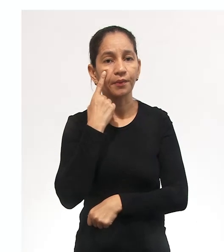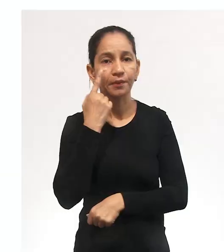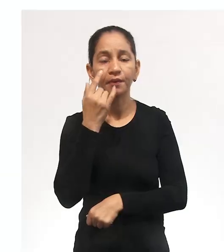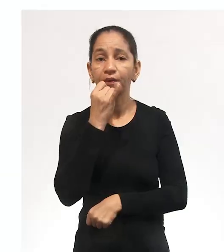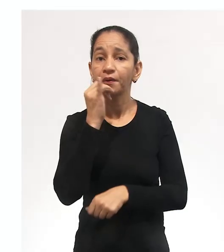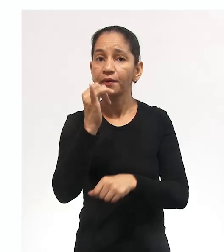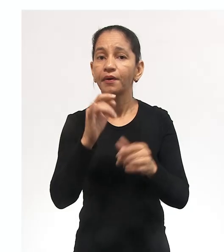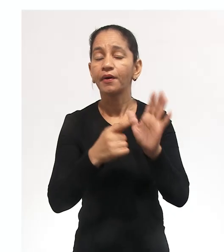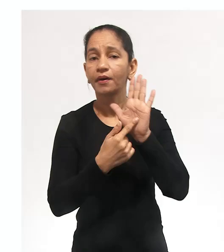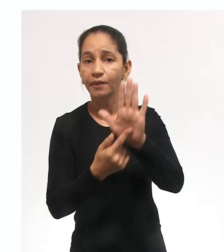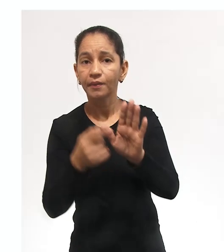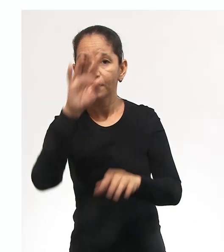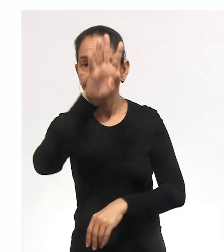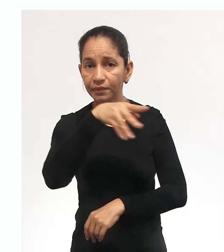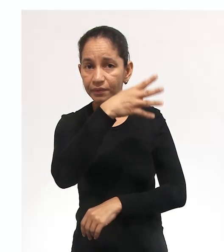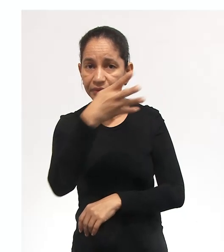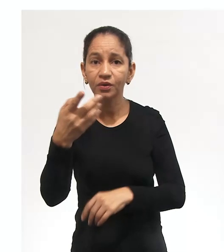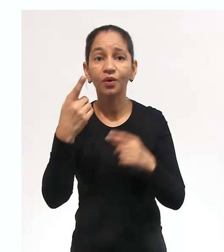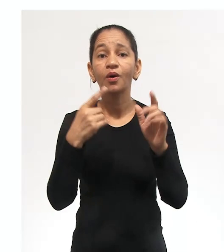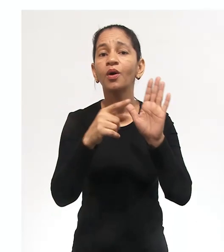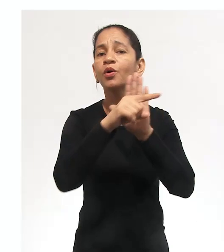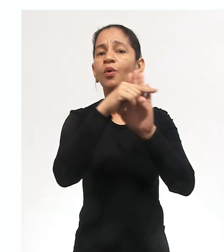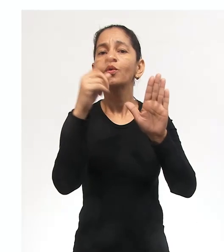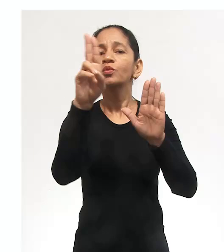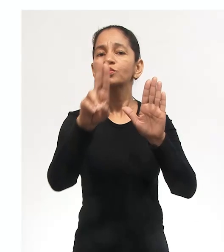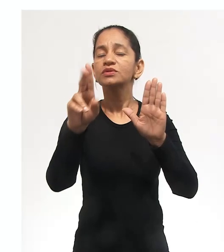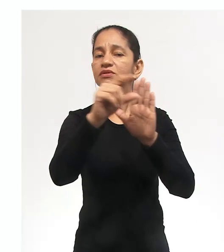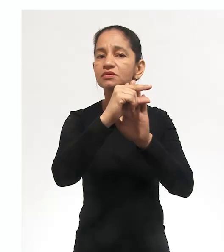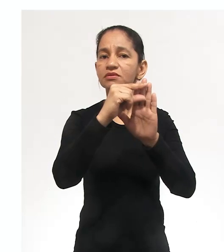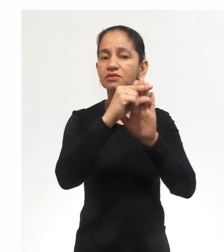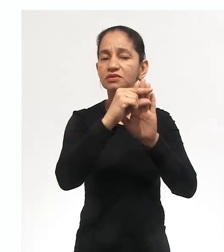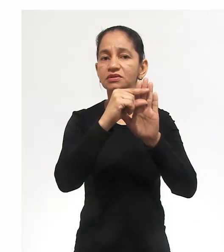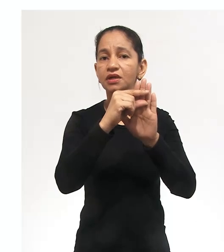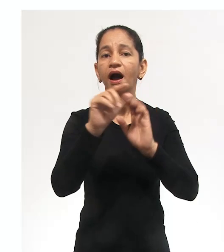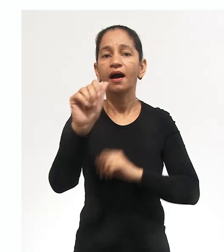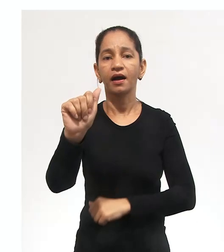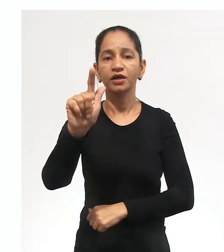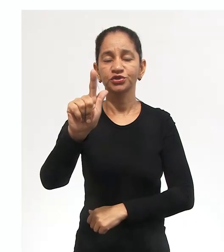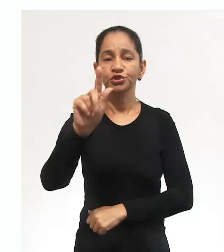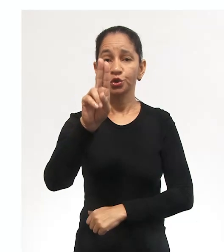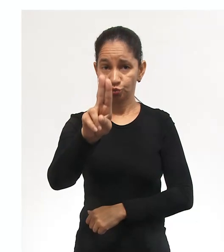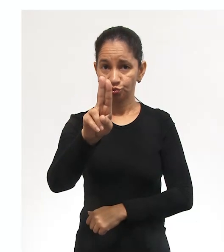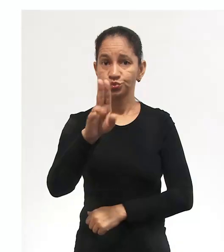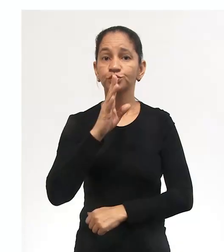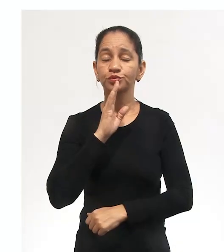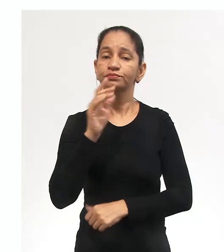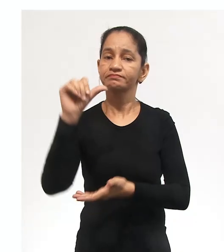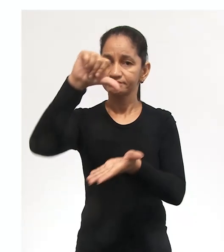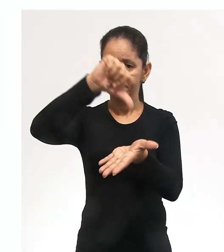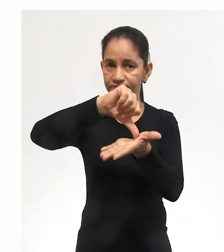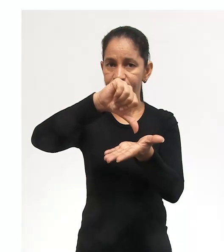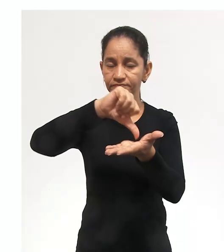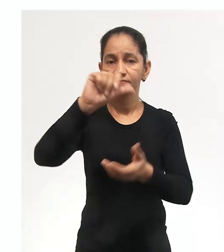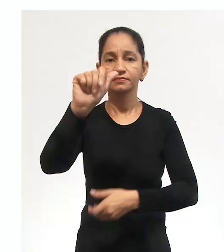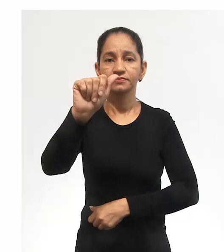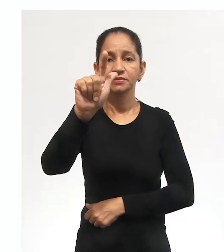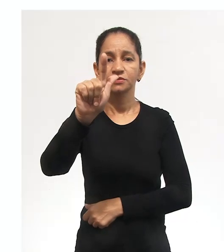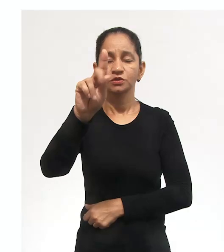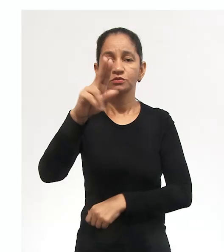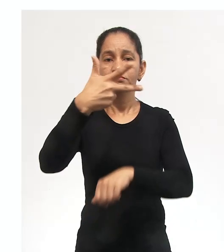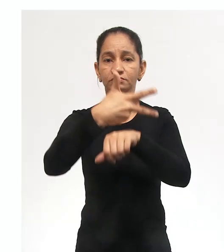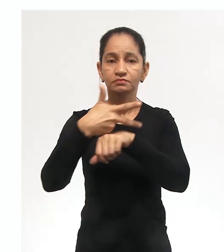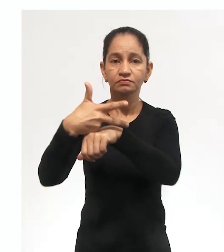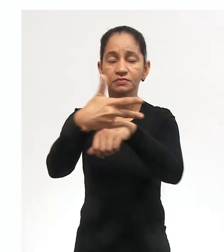utilizando para vocês aqui uma fonte interessante, ó, né, do próprio AGU Explica, a gente vai olhar ali, né, eu disponibilizei para vocês alguns vídeos do